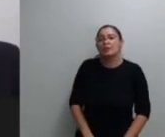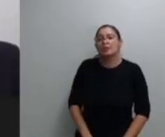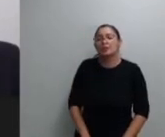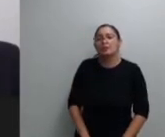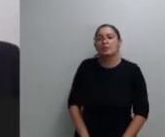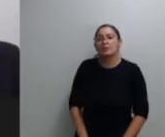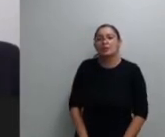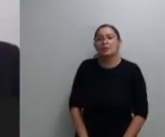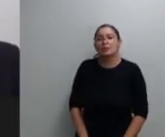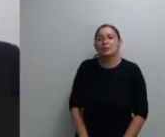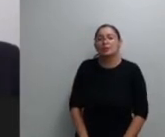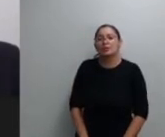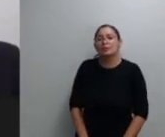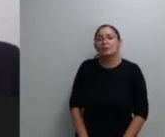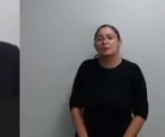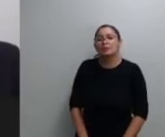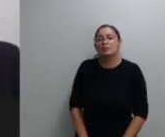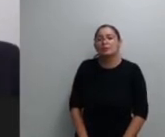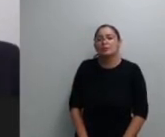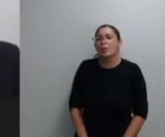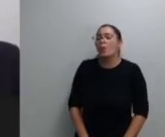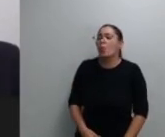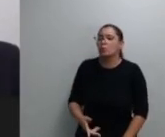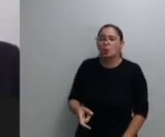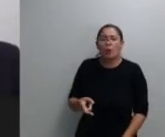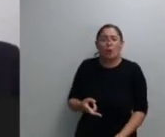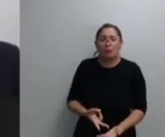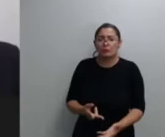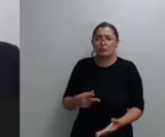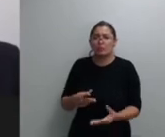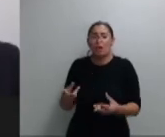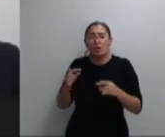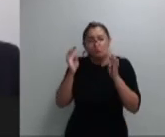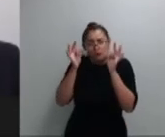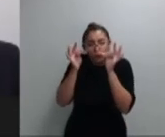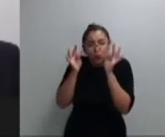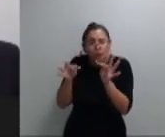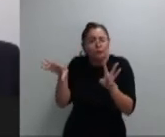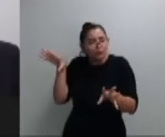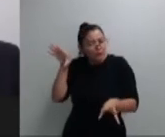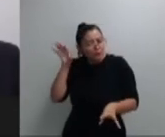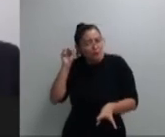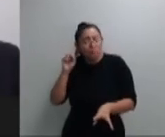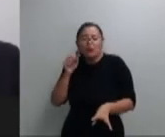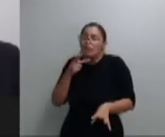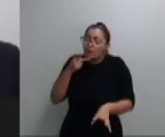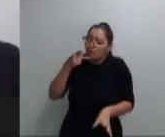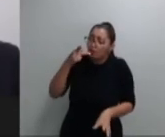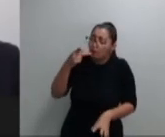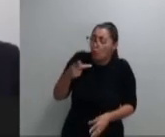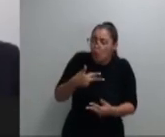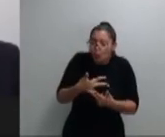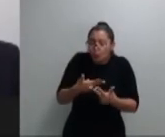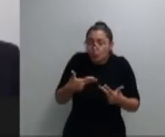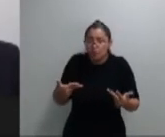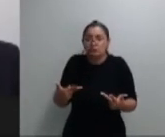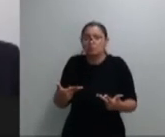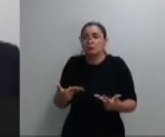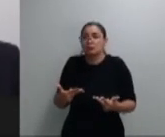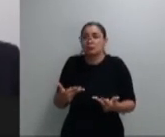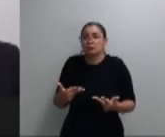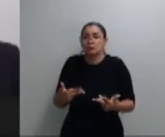ele quer ouvir as testemunhas eu acho que é normal ele quer ouvir as testemunhas para dizerem alguma coisa nem que seja testemunha de referência